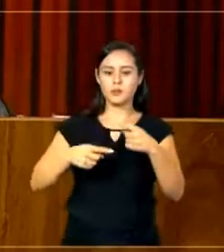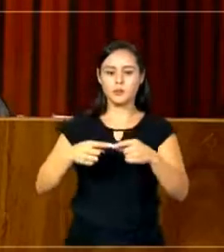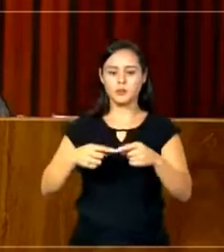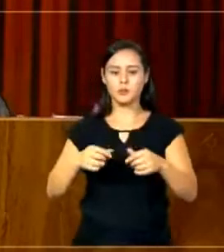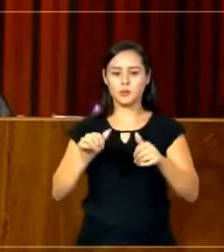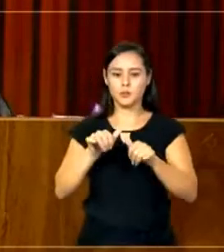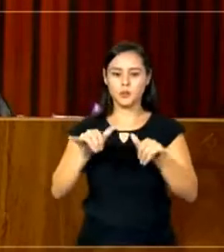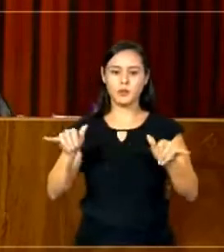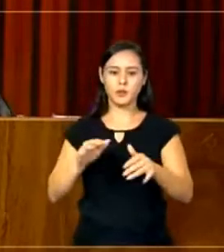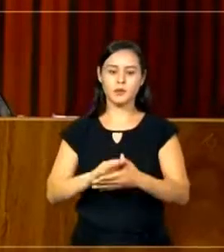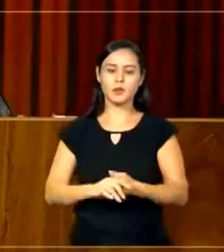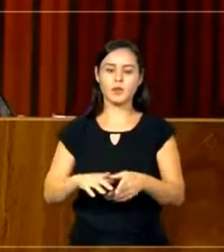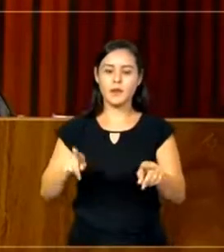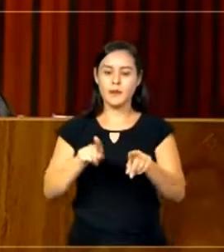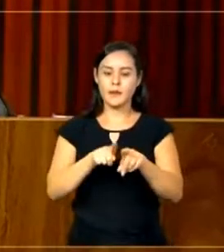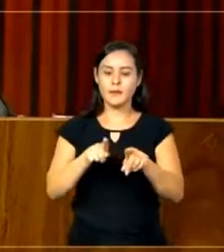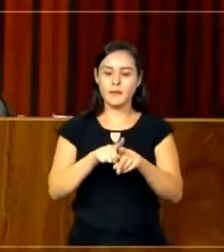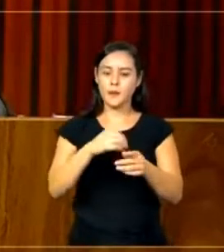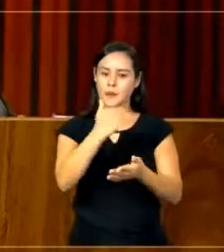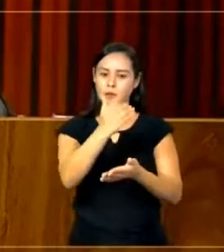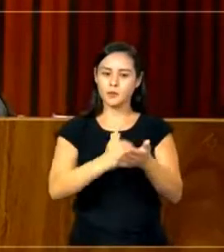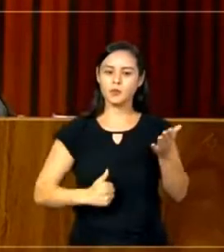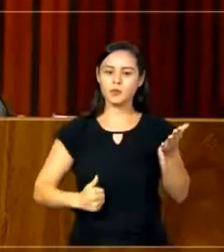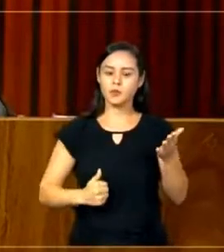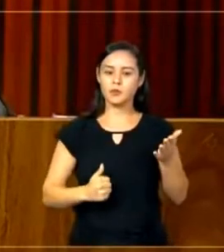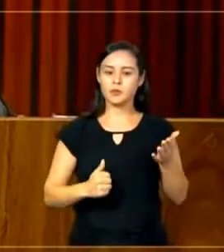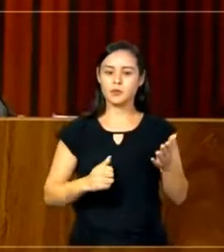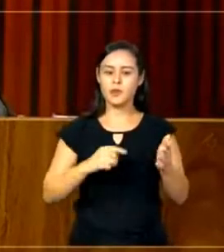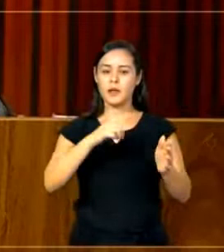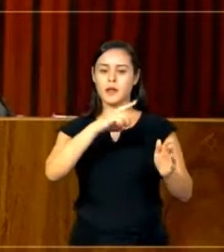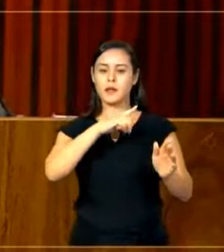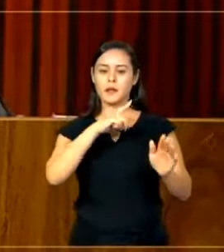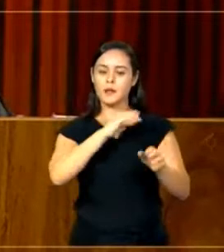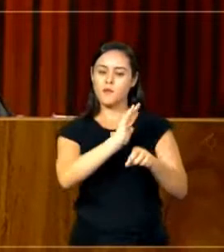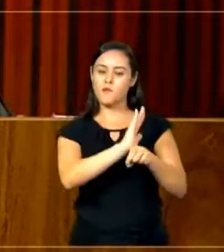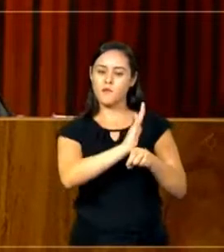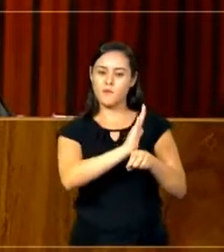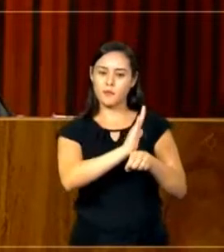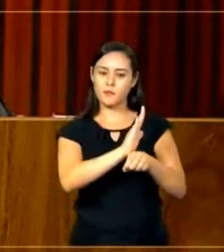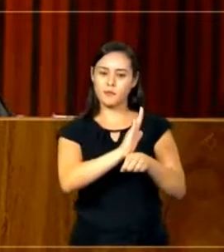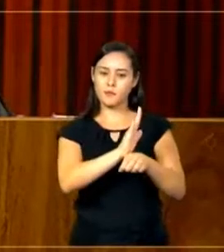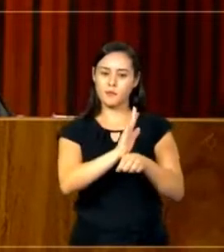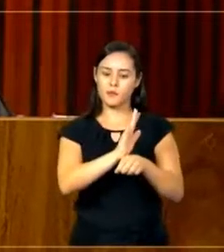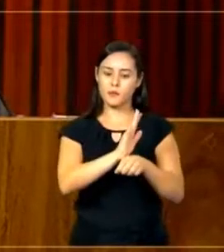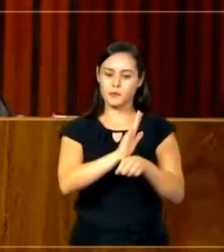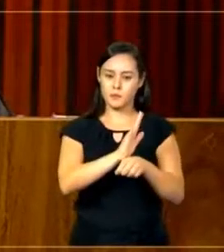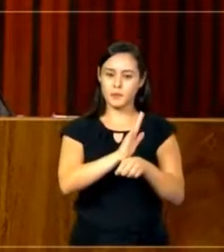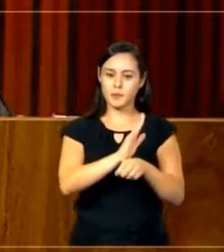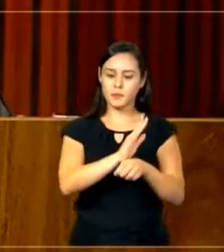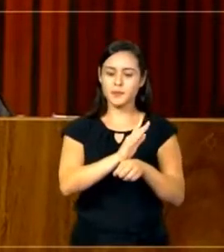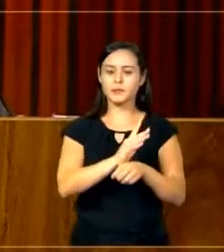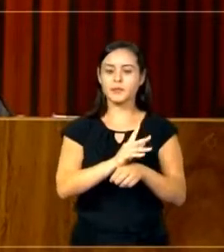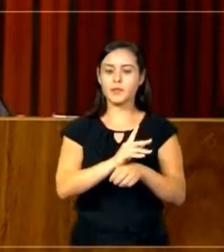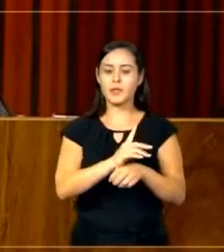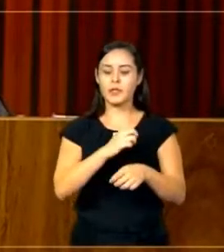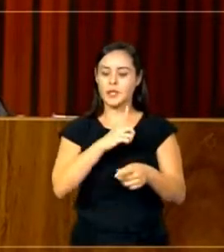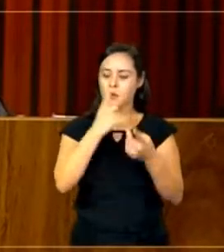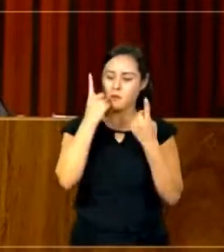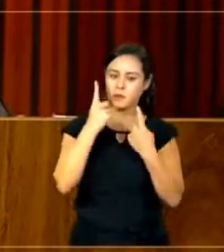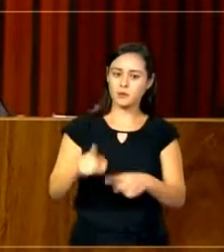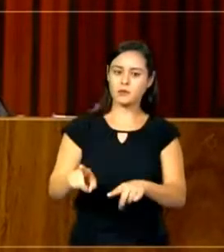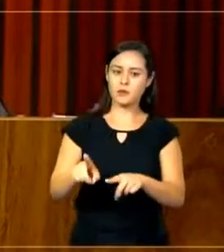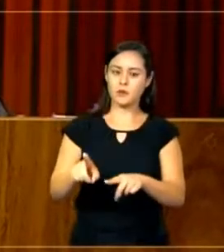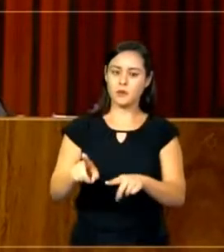Prospectivamente, a suspensão da exibição de documentário inédito e de conteúdo ignorado sobre o ataque sofrido